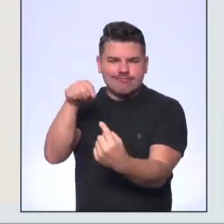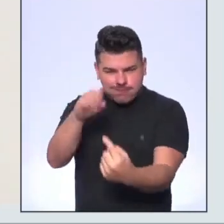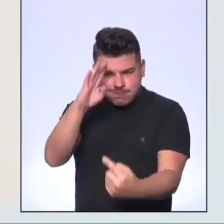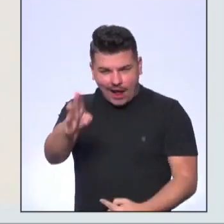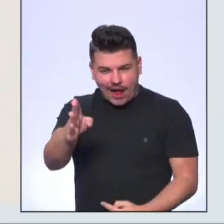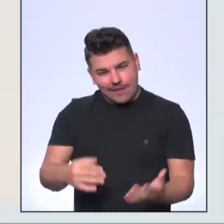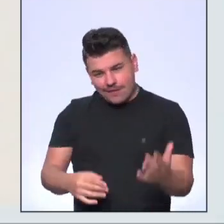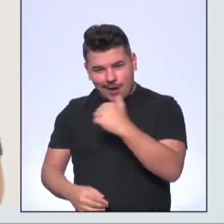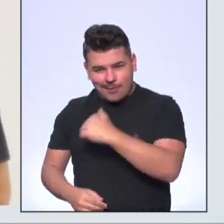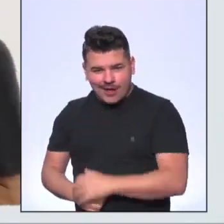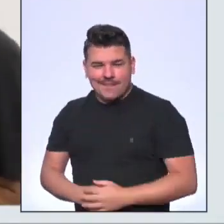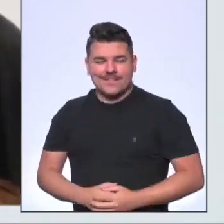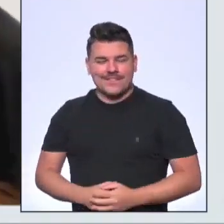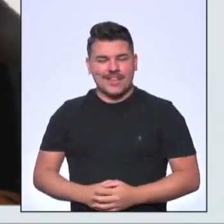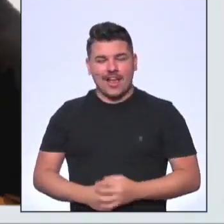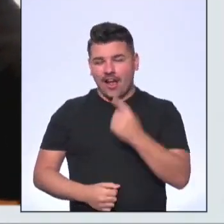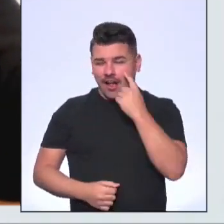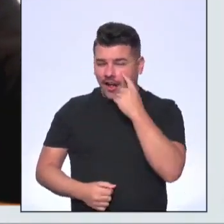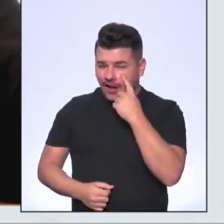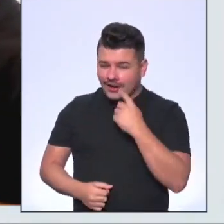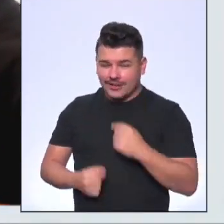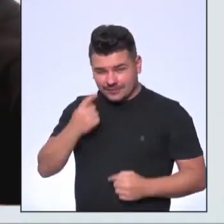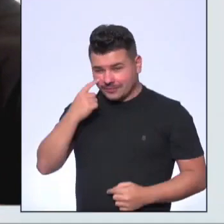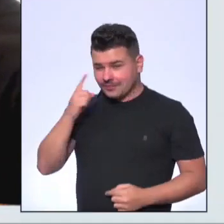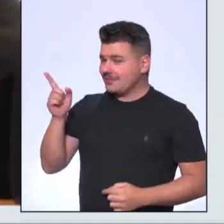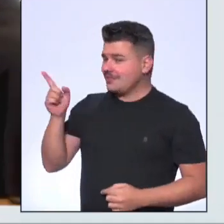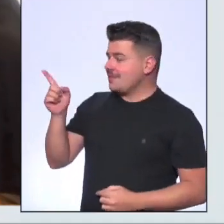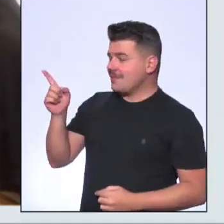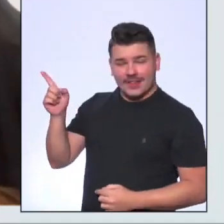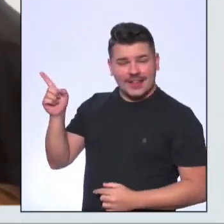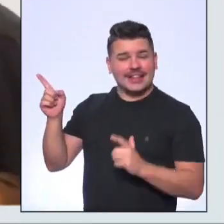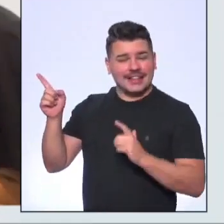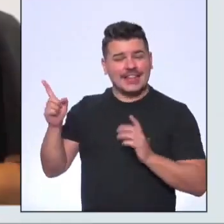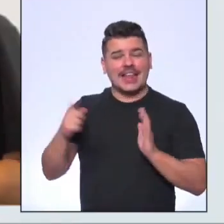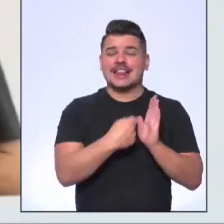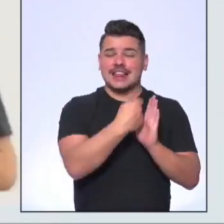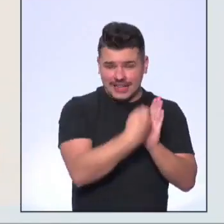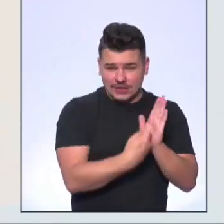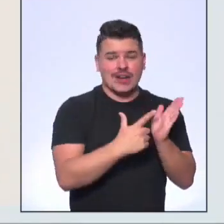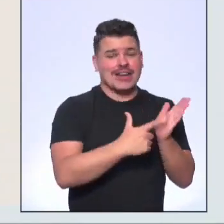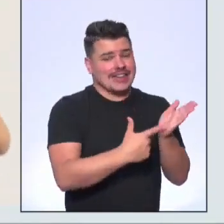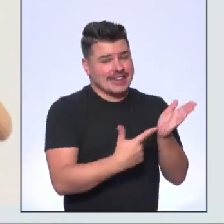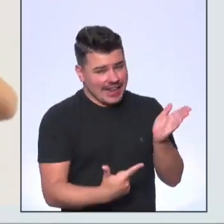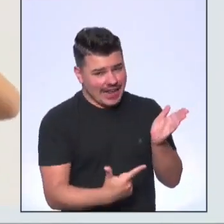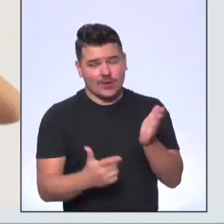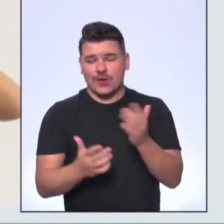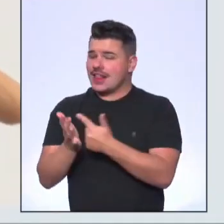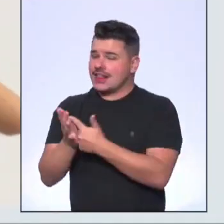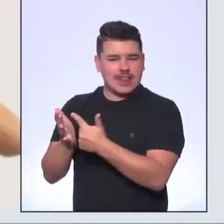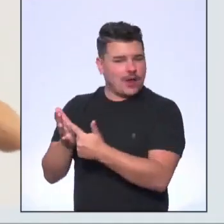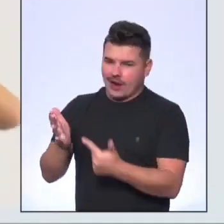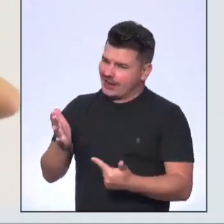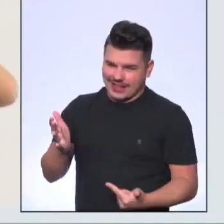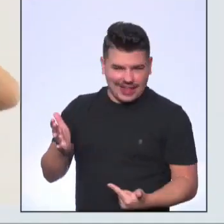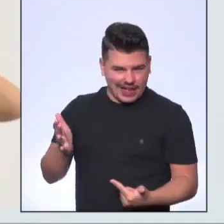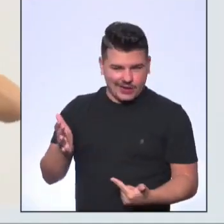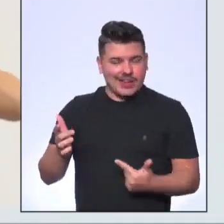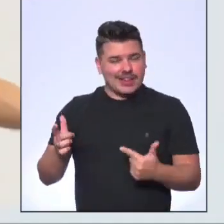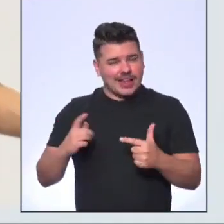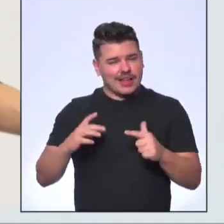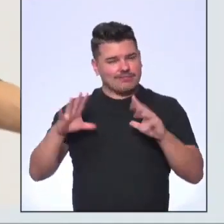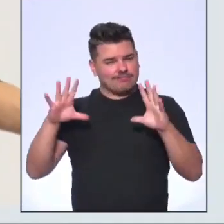Vamos lá? Então nós temos assim, texto literário, texto não literário, tá? Eu vou pegar 3